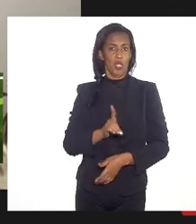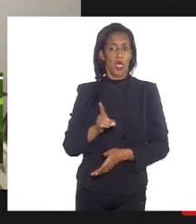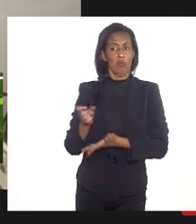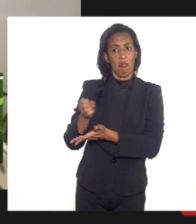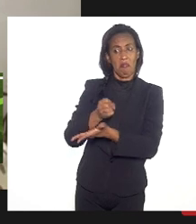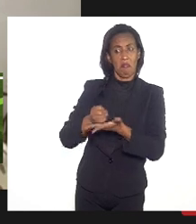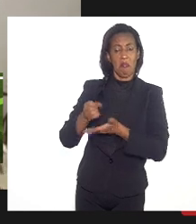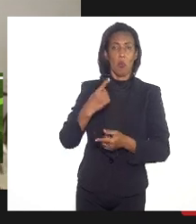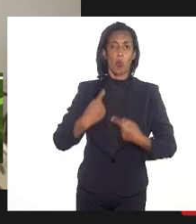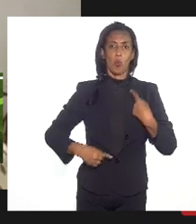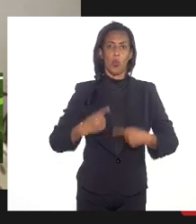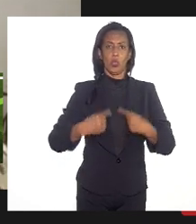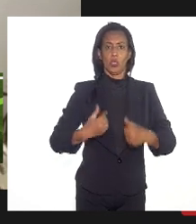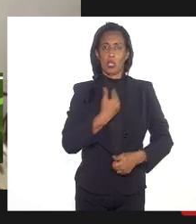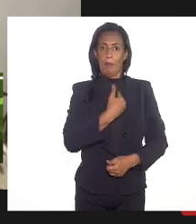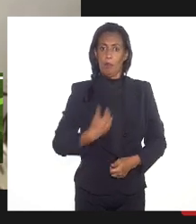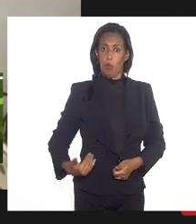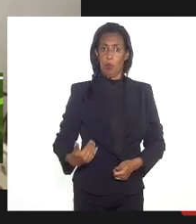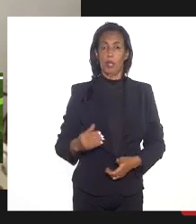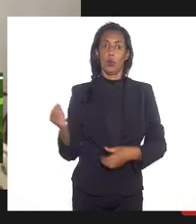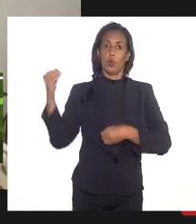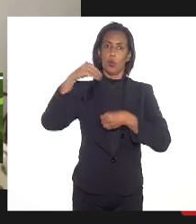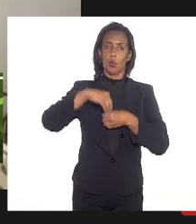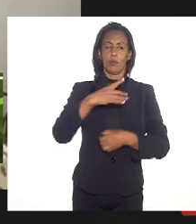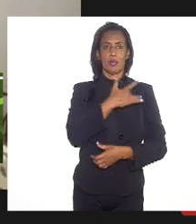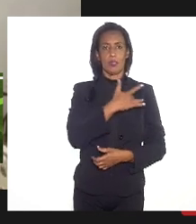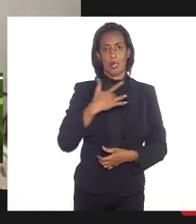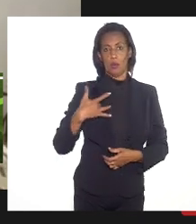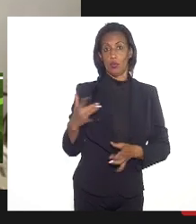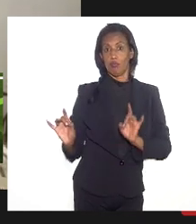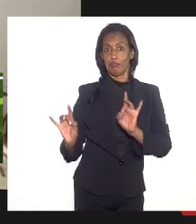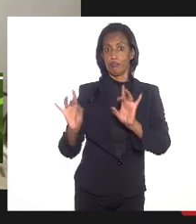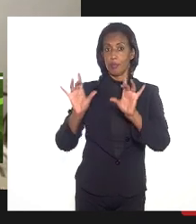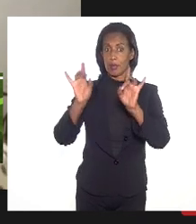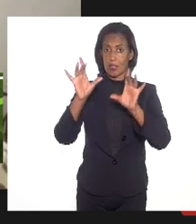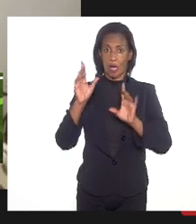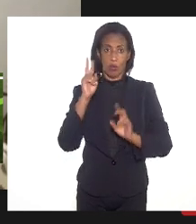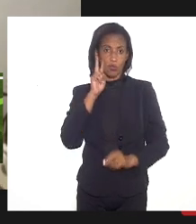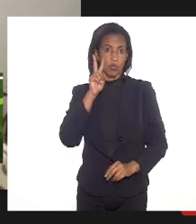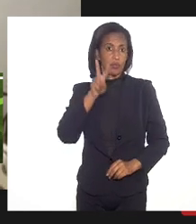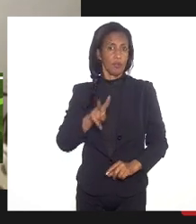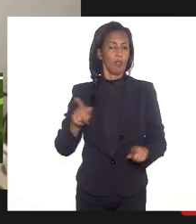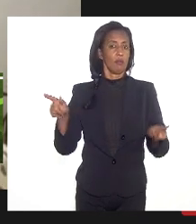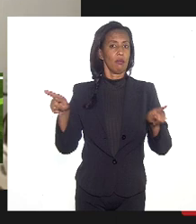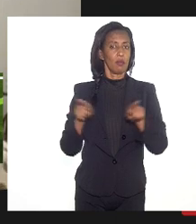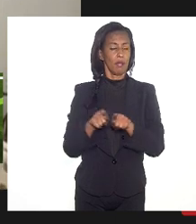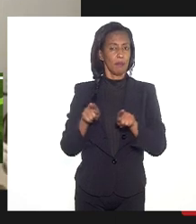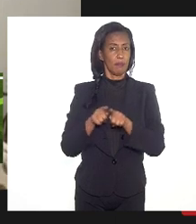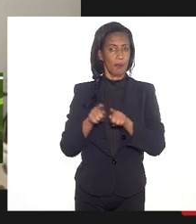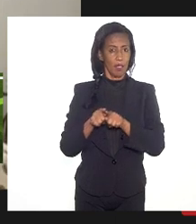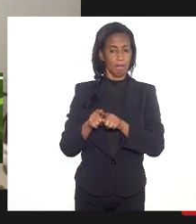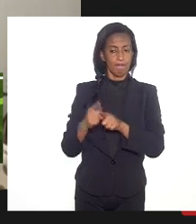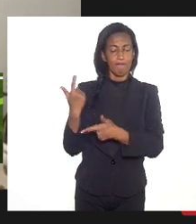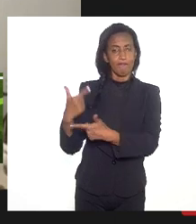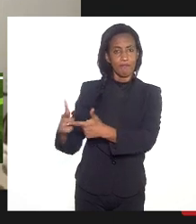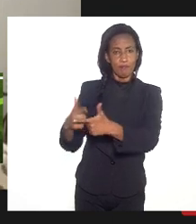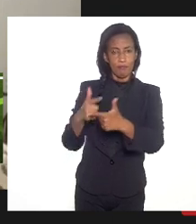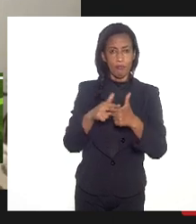públicas, incluindo políticas de saúde. Em especial, a gente vê a situação